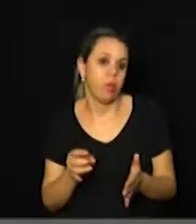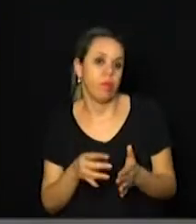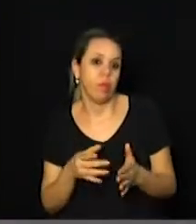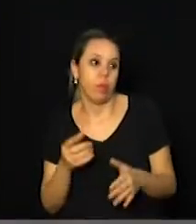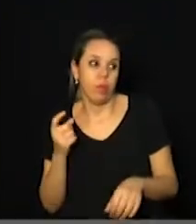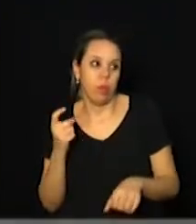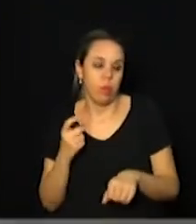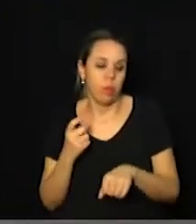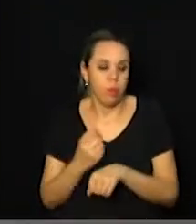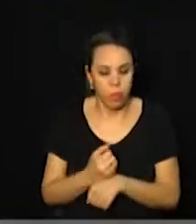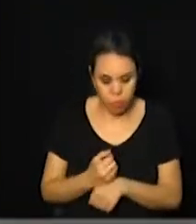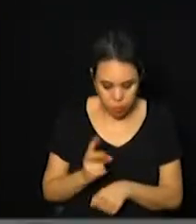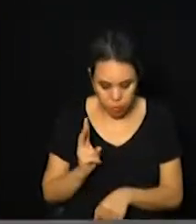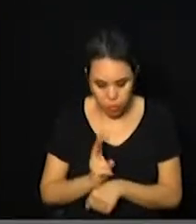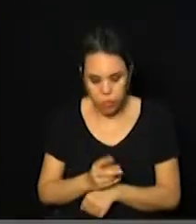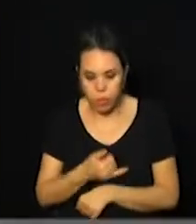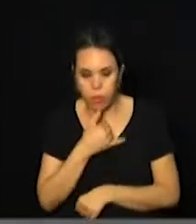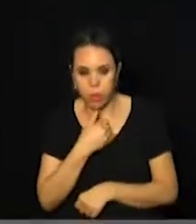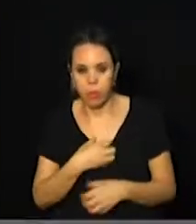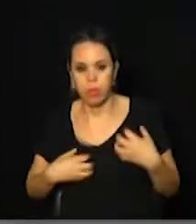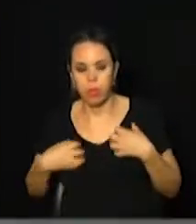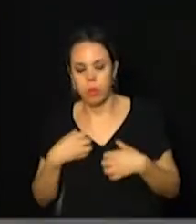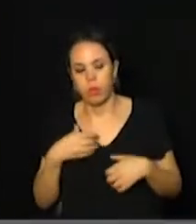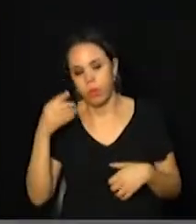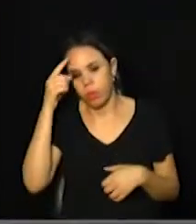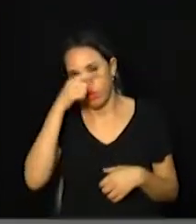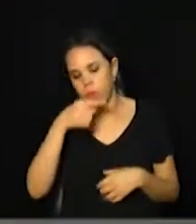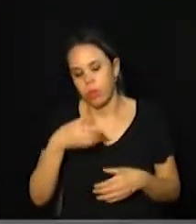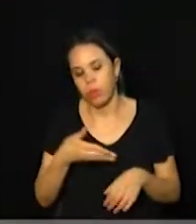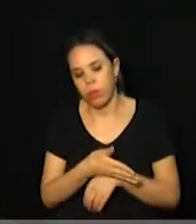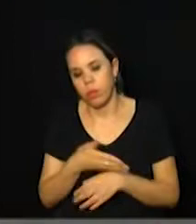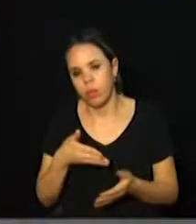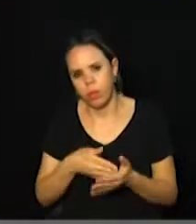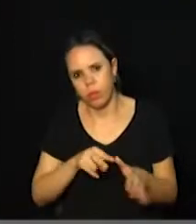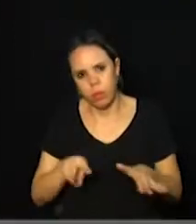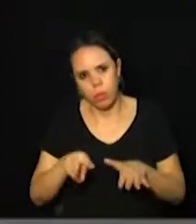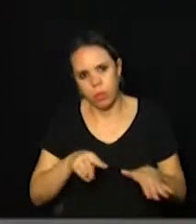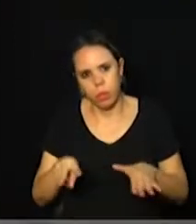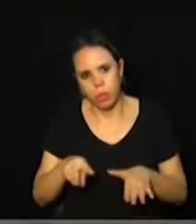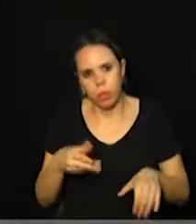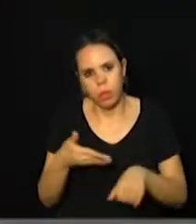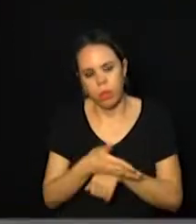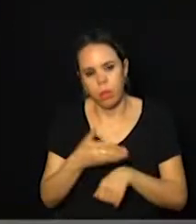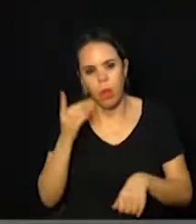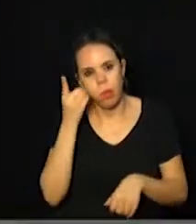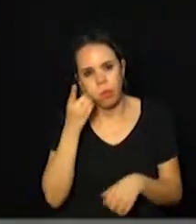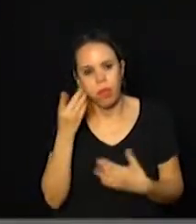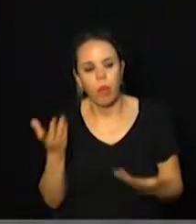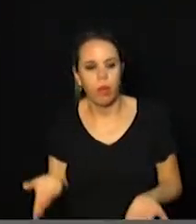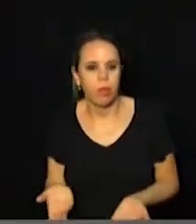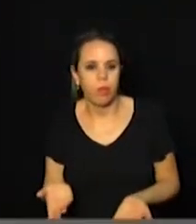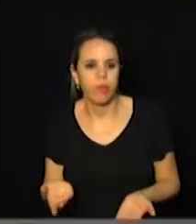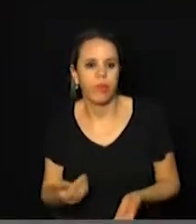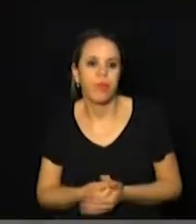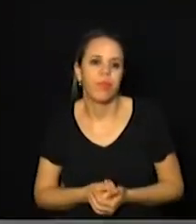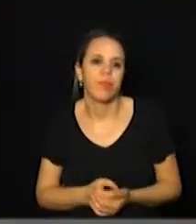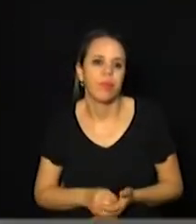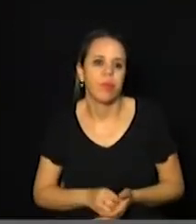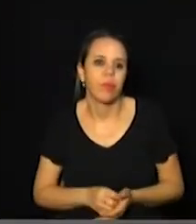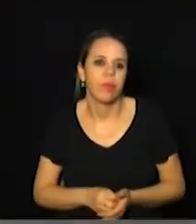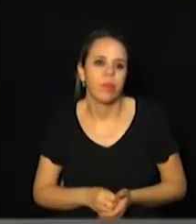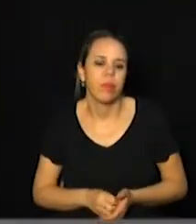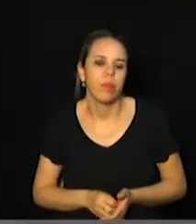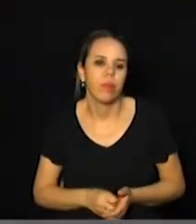a gente lamenta muito daquele muita dificuldade mas estamos toda semana visitando os detalhes seja no